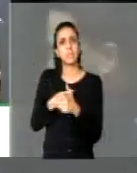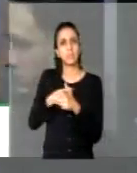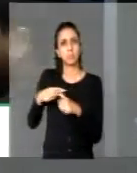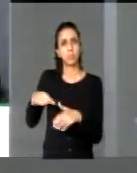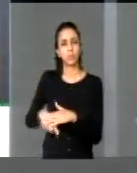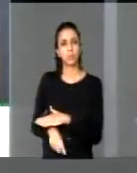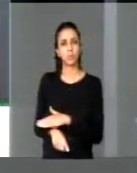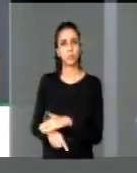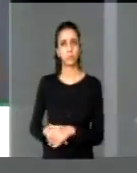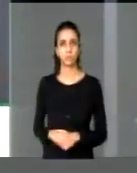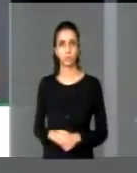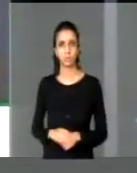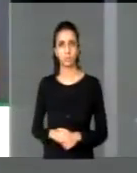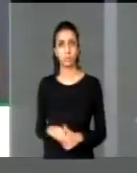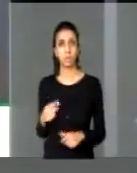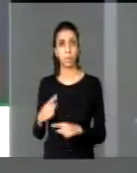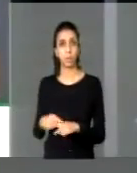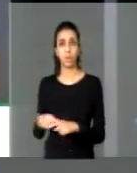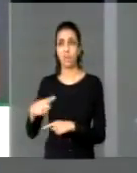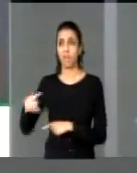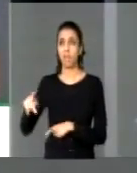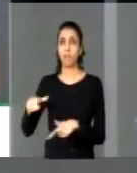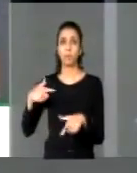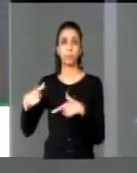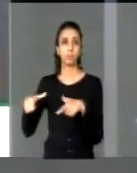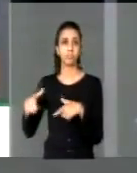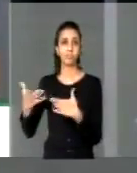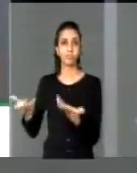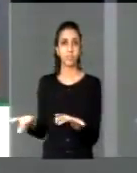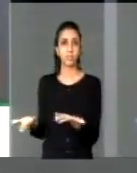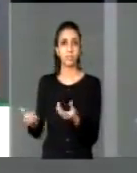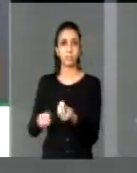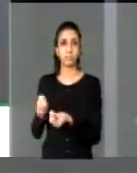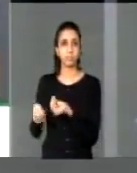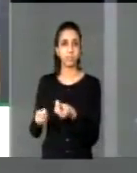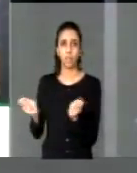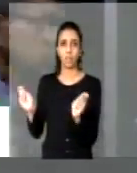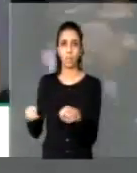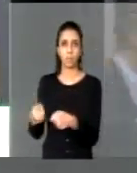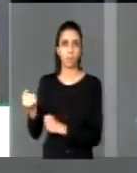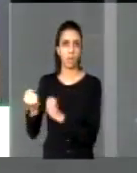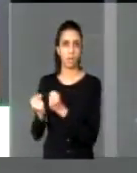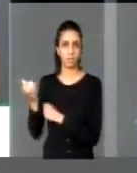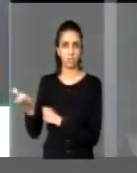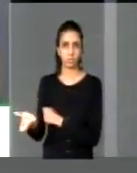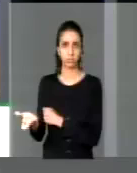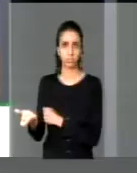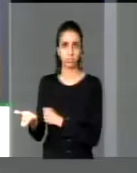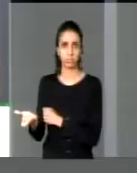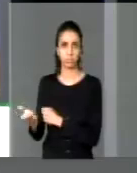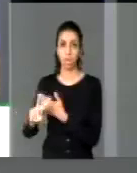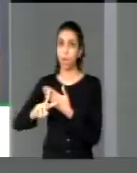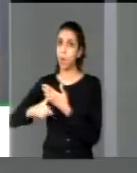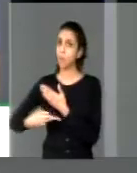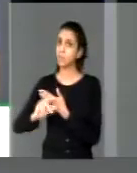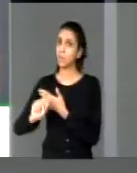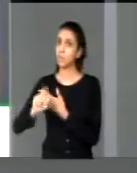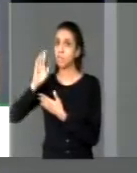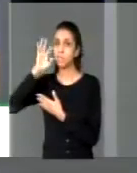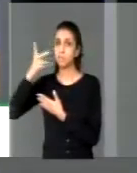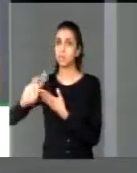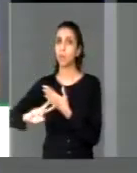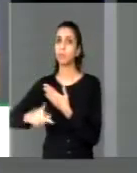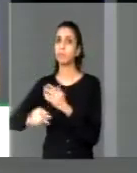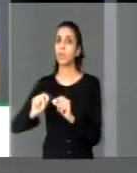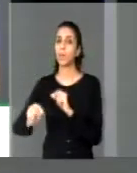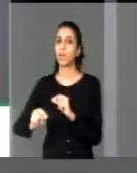sua capacidade ociosa supera 30%. Ao longo prazo, o dano dessa decisão será ainda maior não